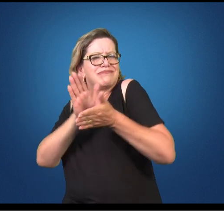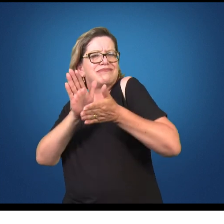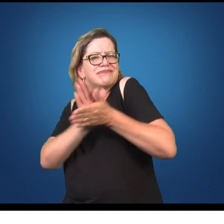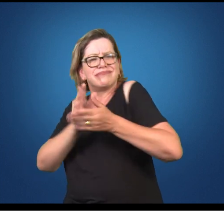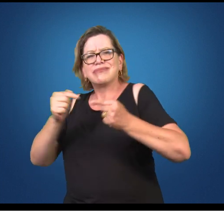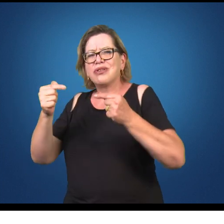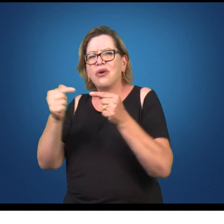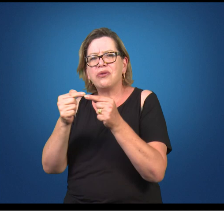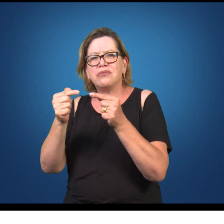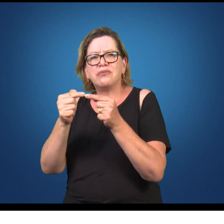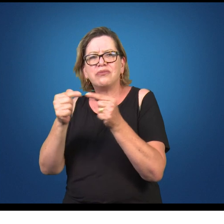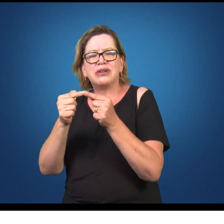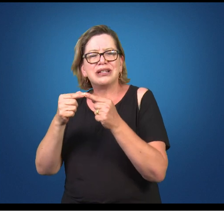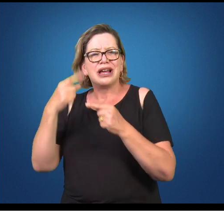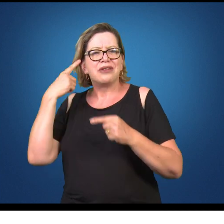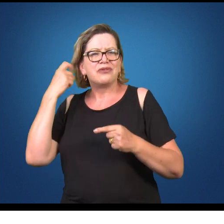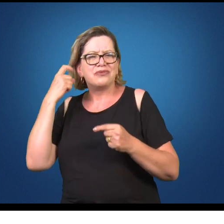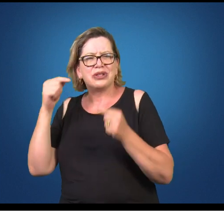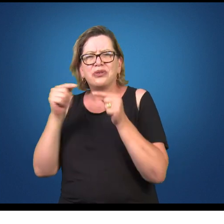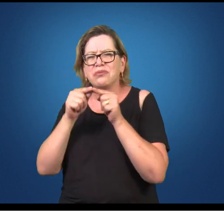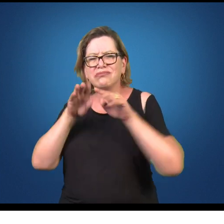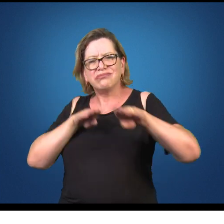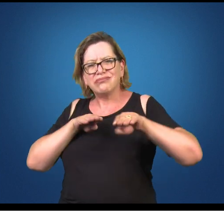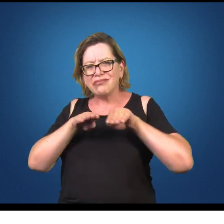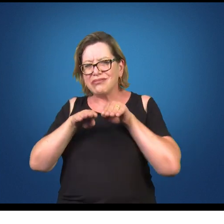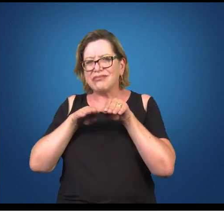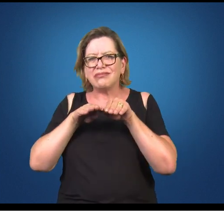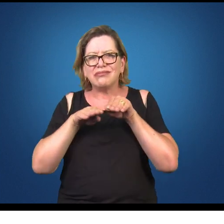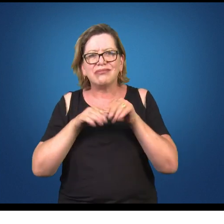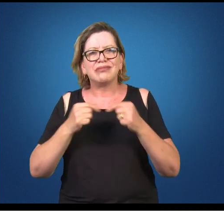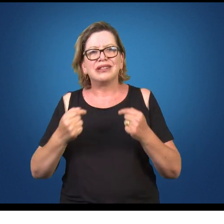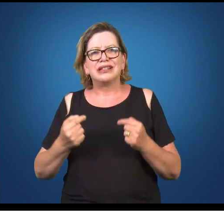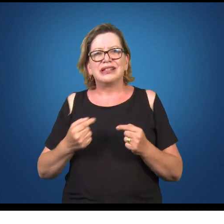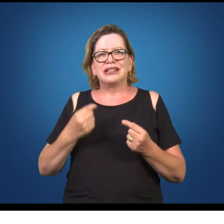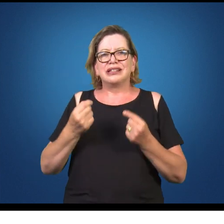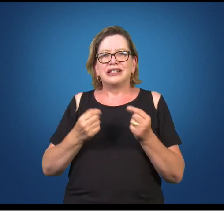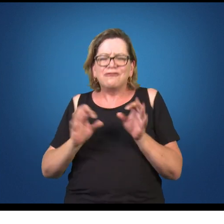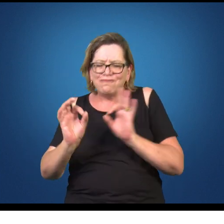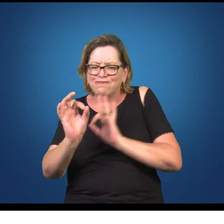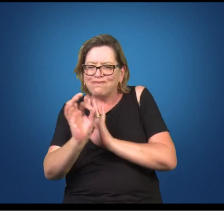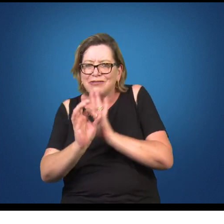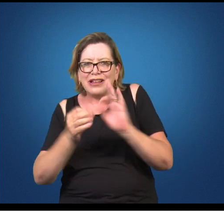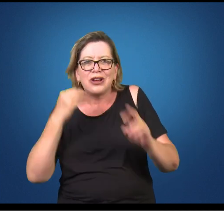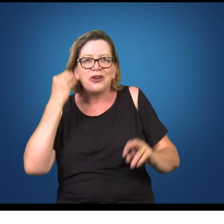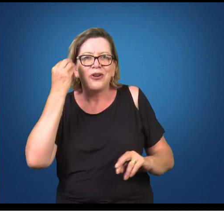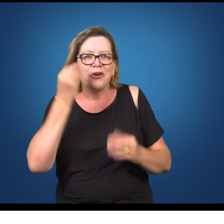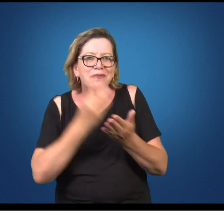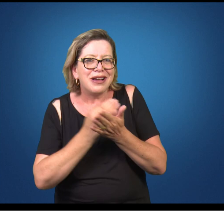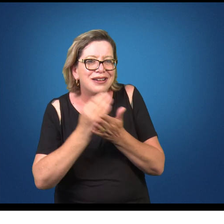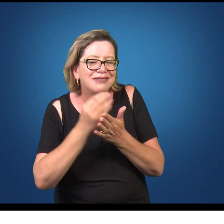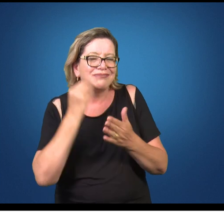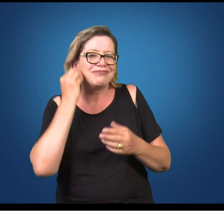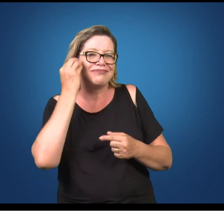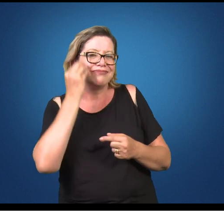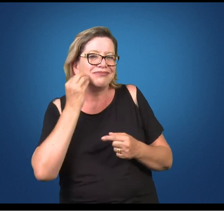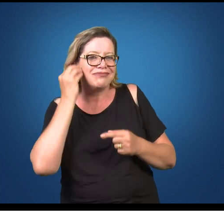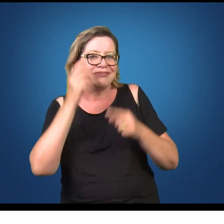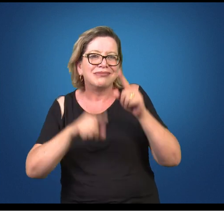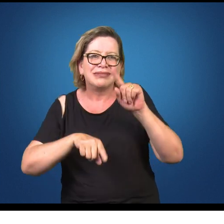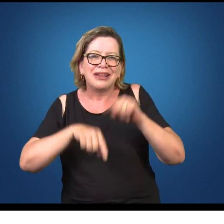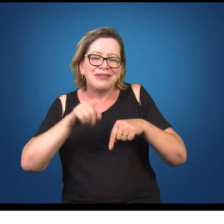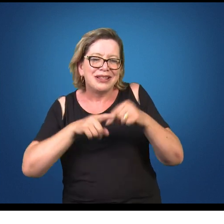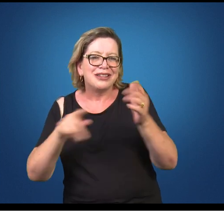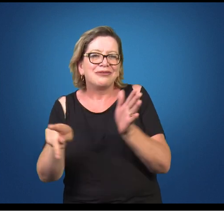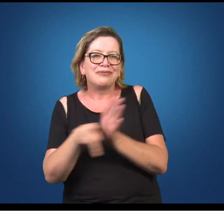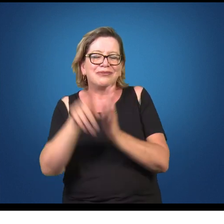formas, combinar sons, movimentos, sons, ela está começando a experimentar os materiais da arte.